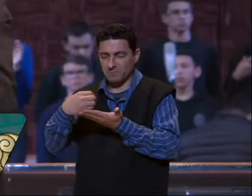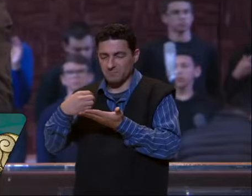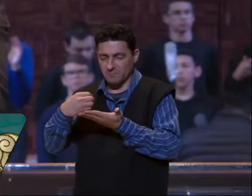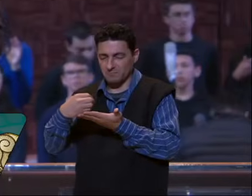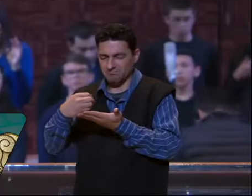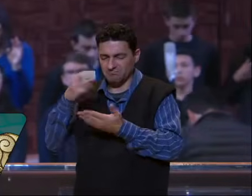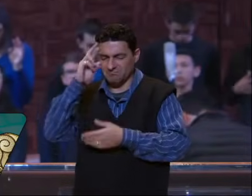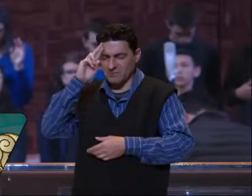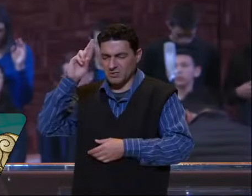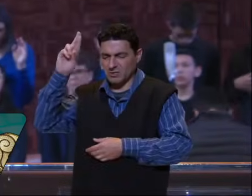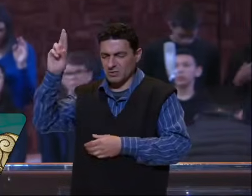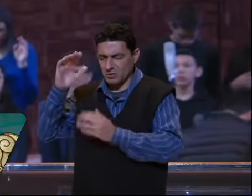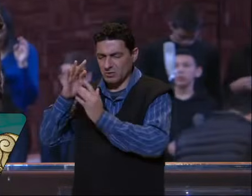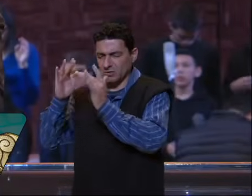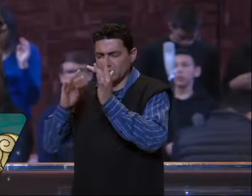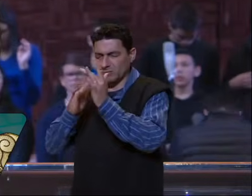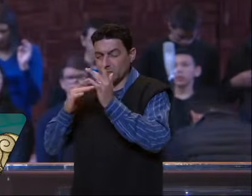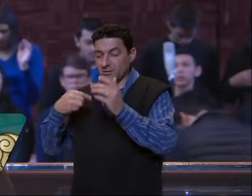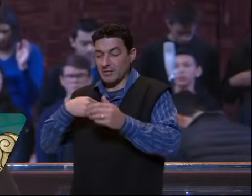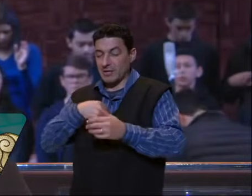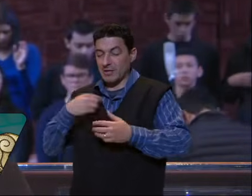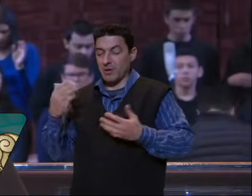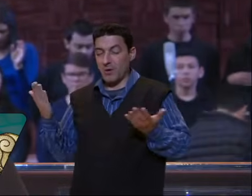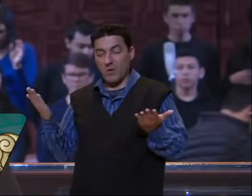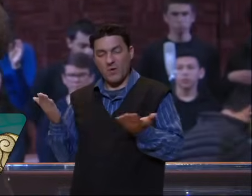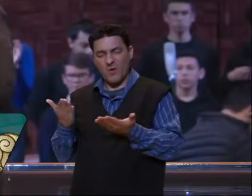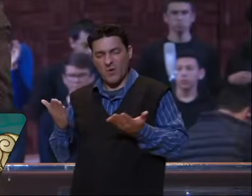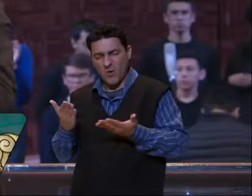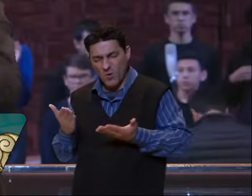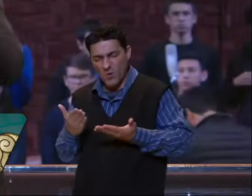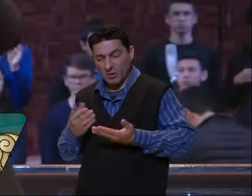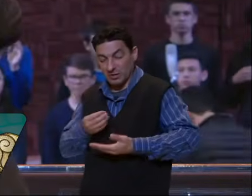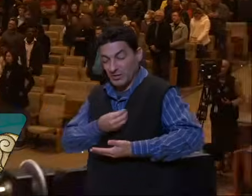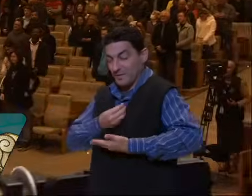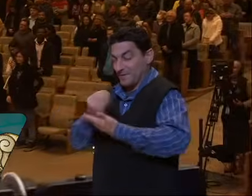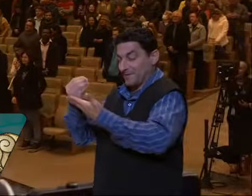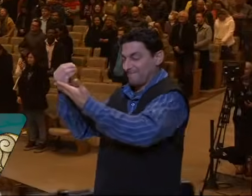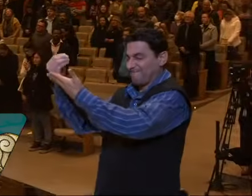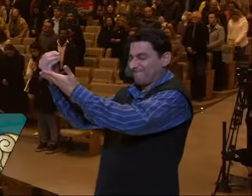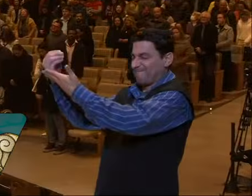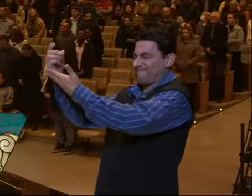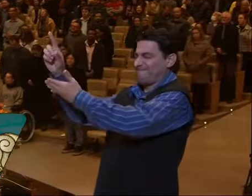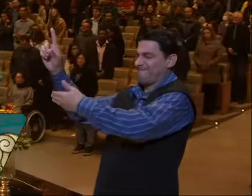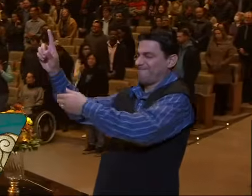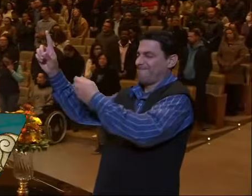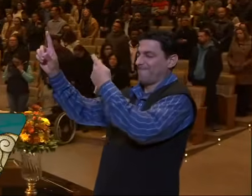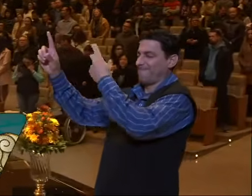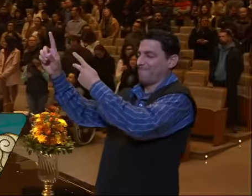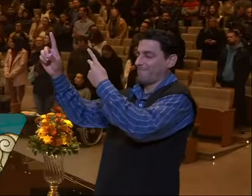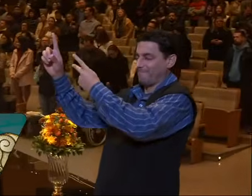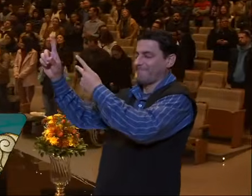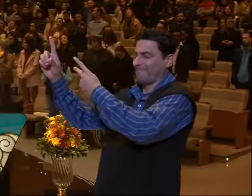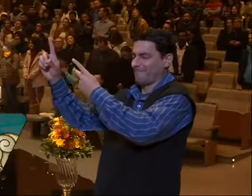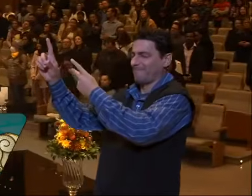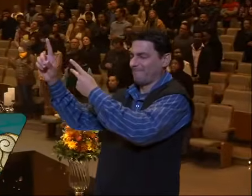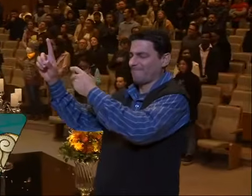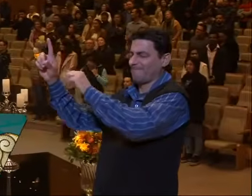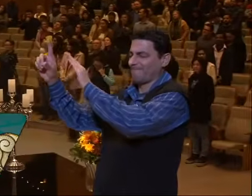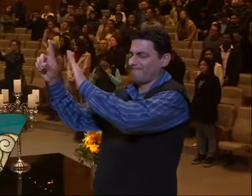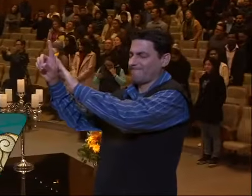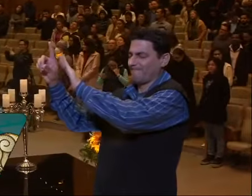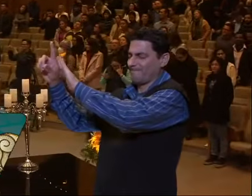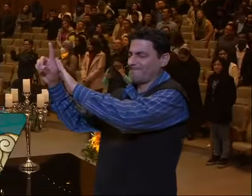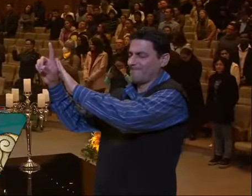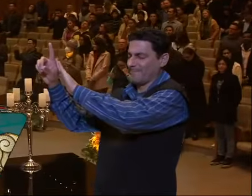hoje entrego a minha vida nas tuas mãos. Senhor Jesus, que o